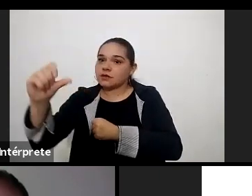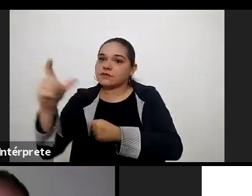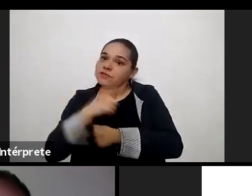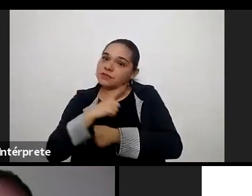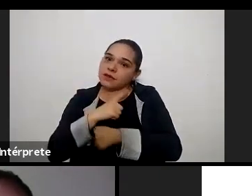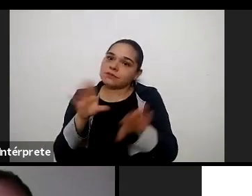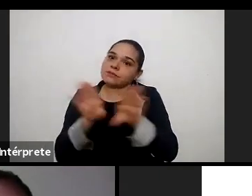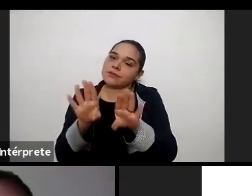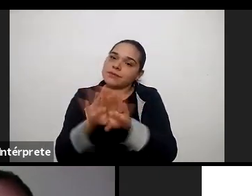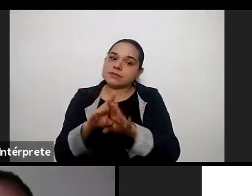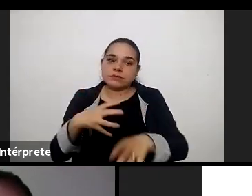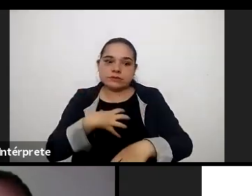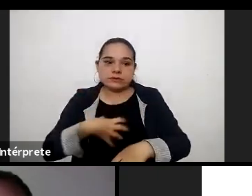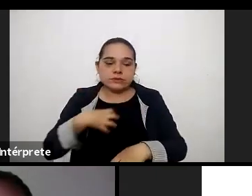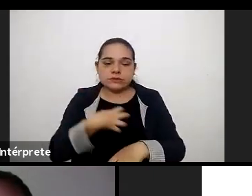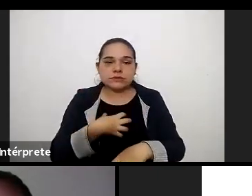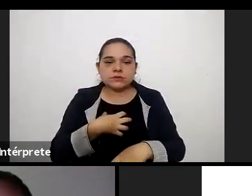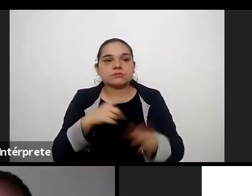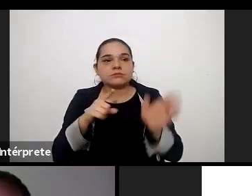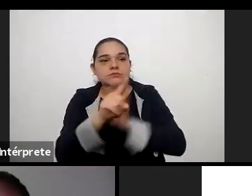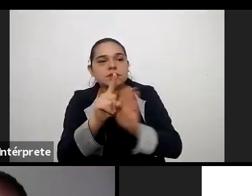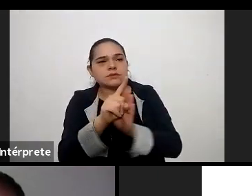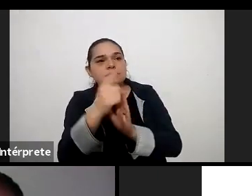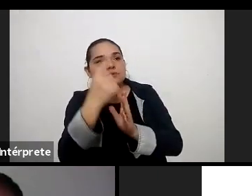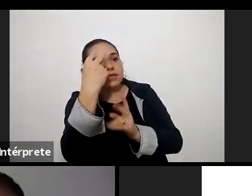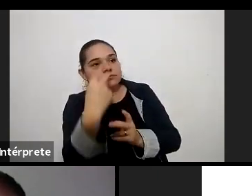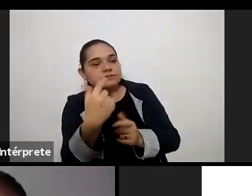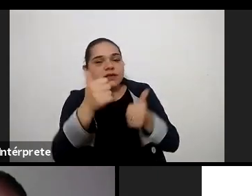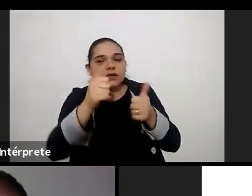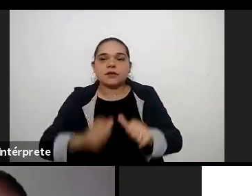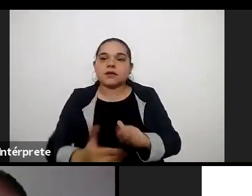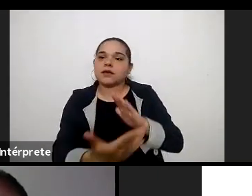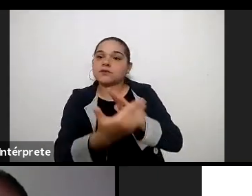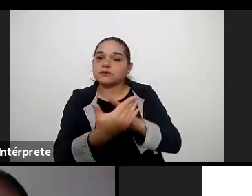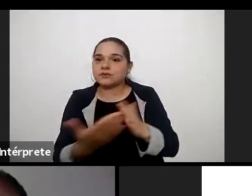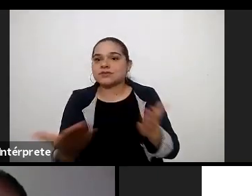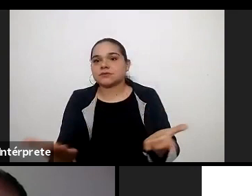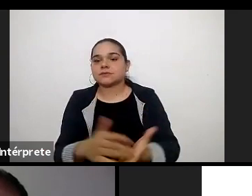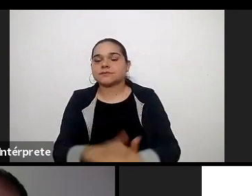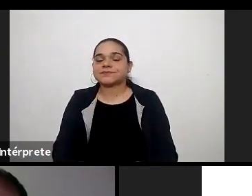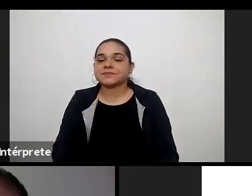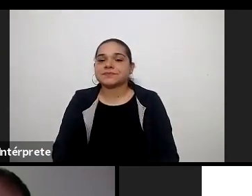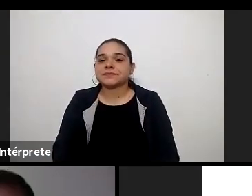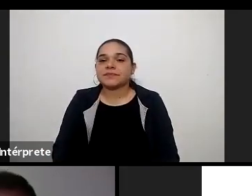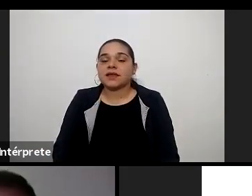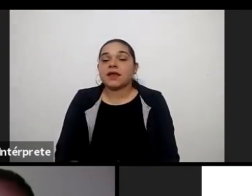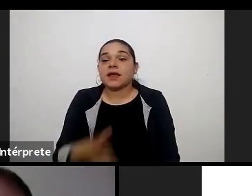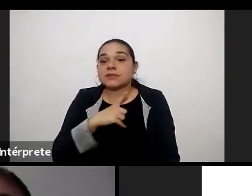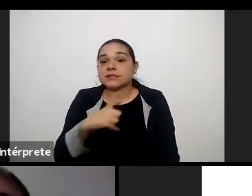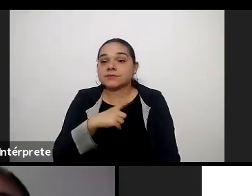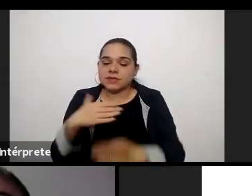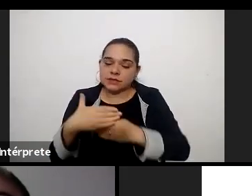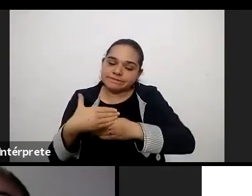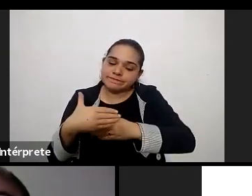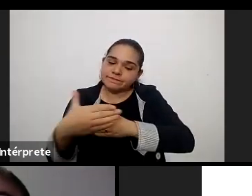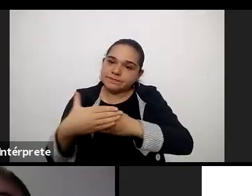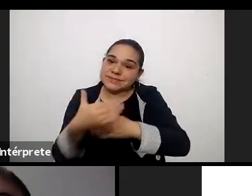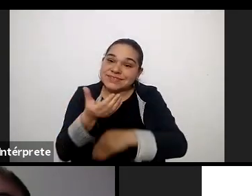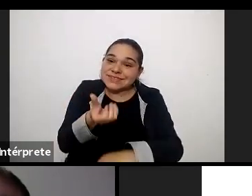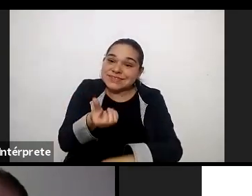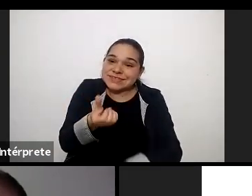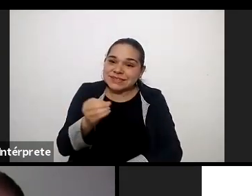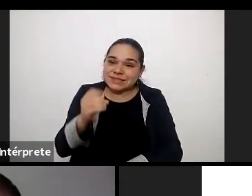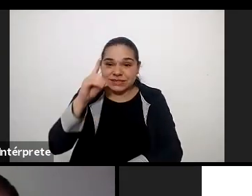cedo na sequência nós vamos ter 60 dias o salvador vai poder fazer uma avaliação